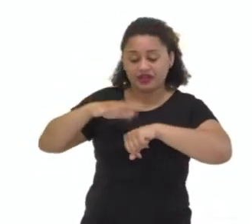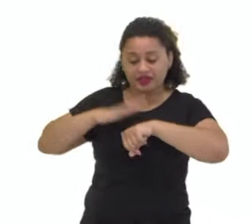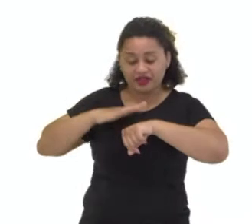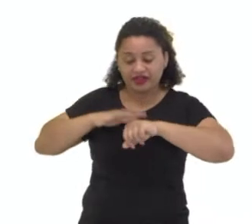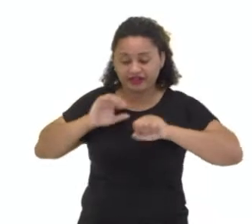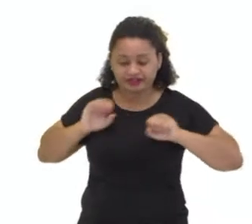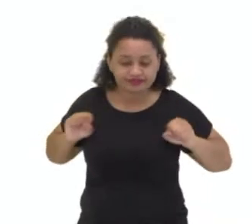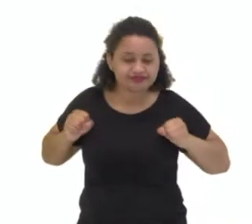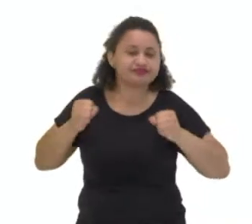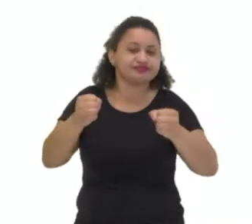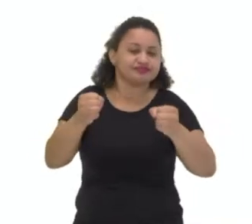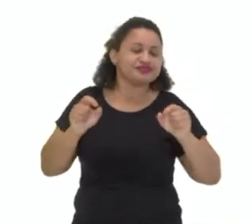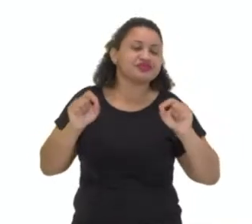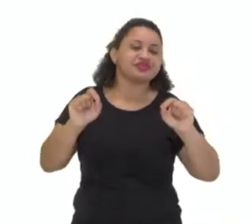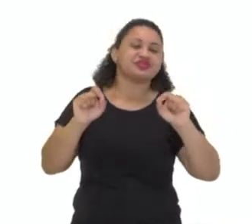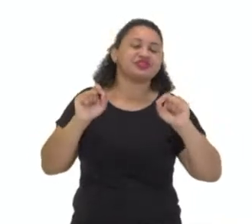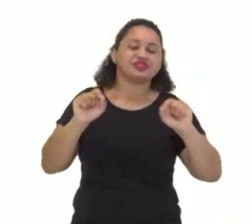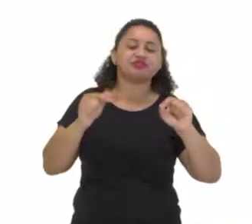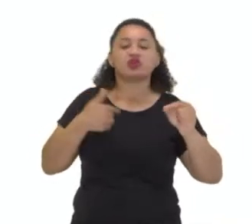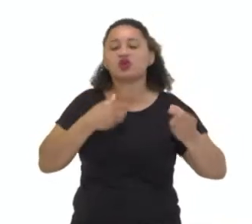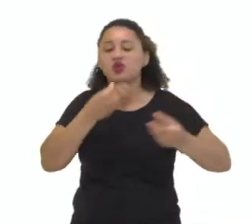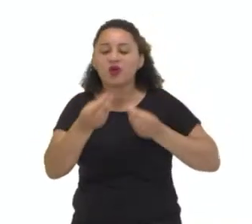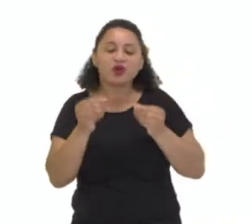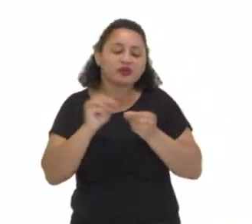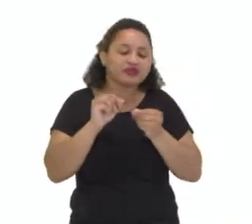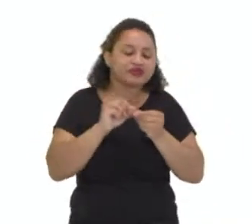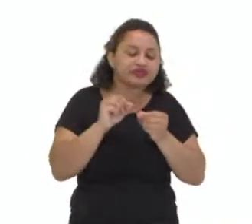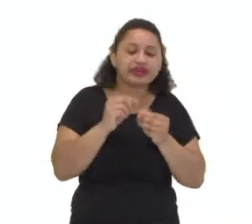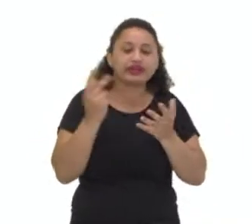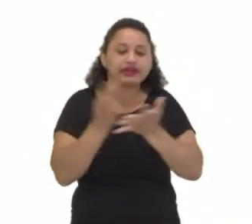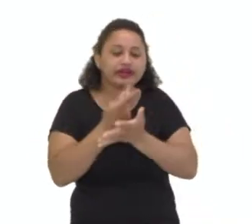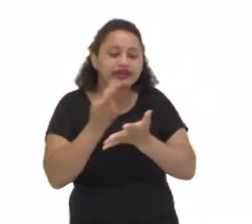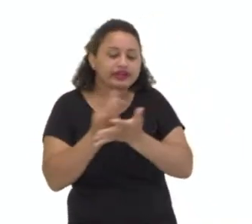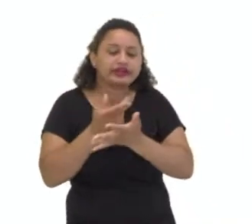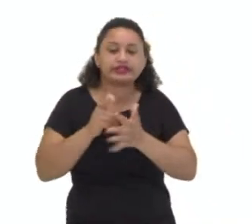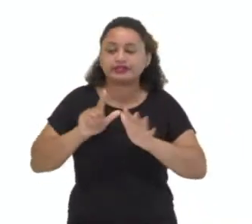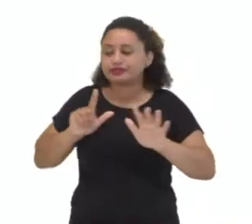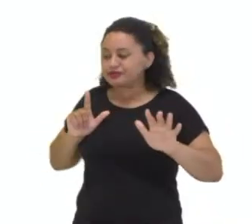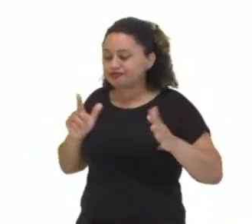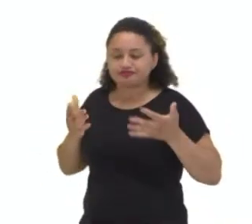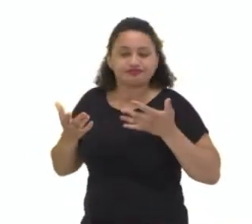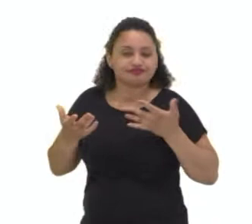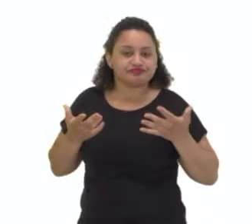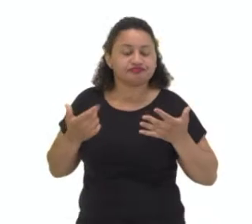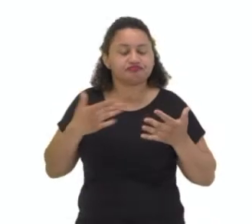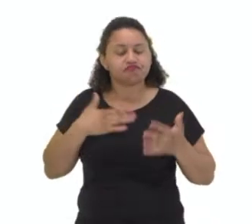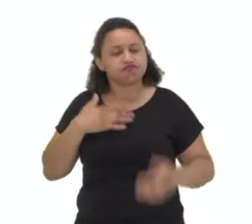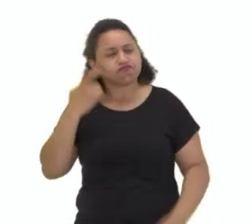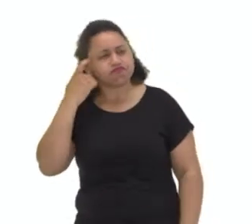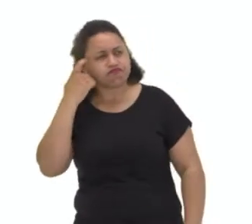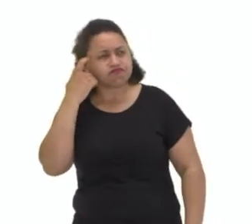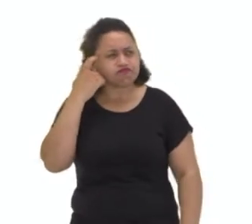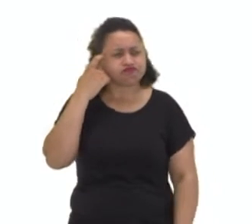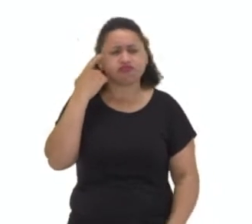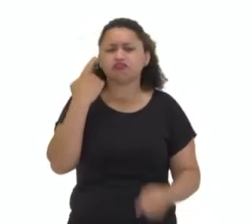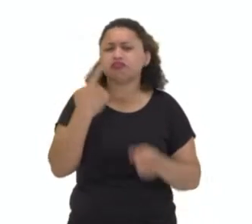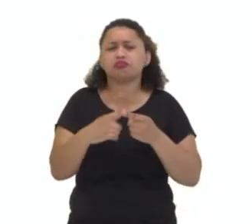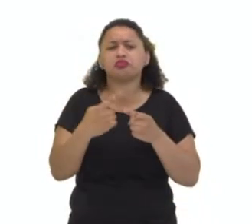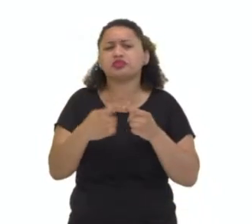esforço, com muita lida, muitos erros e recuos, pergunto eu, para que